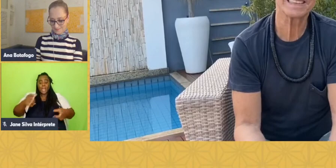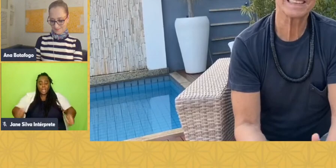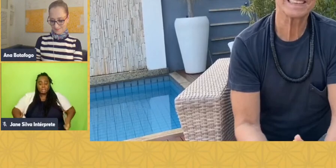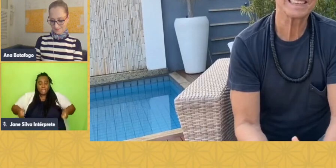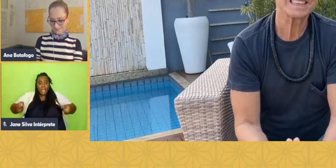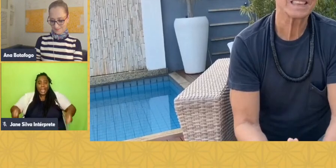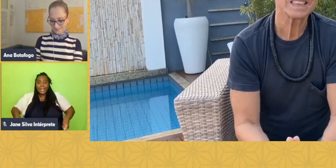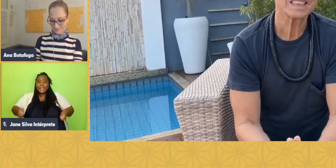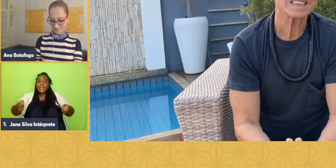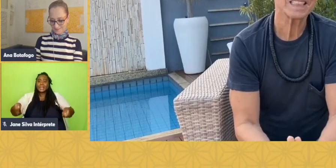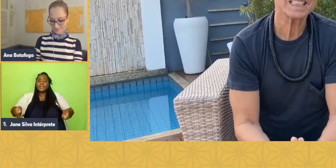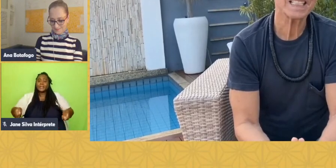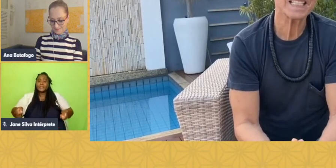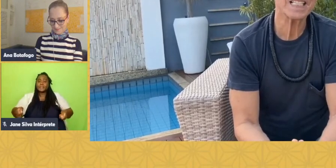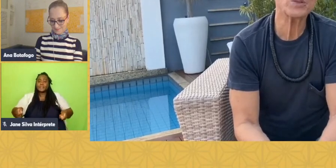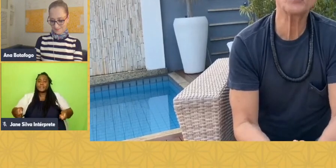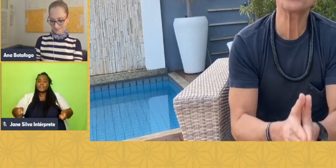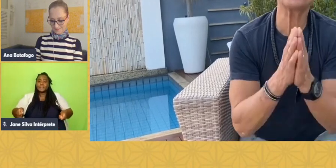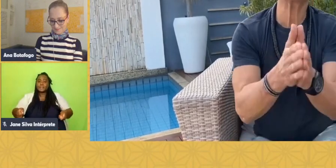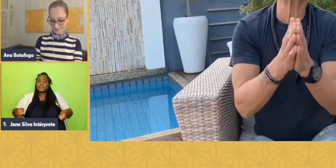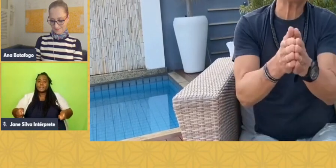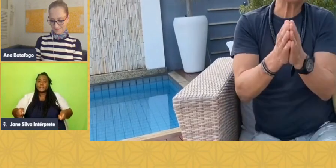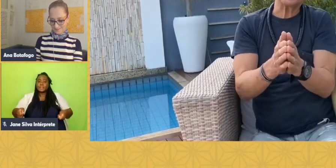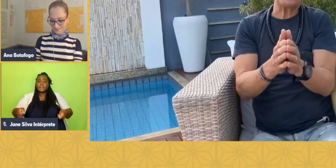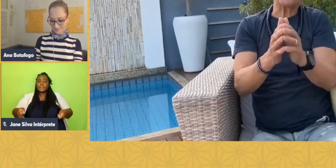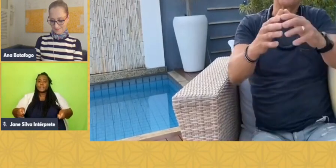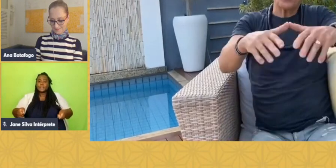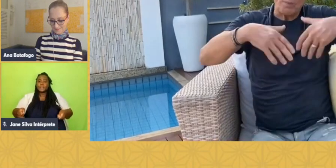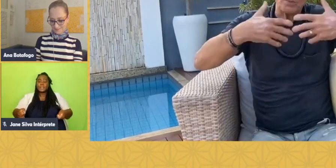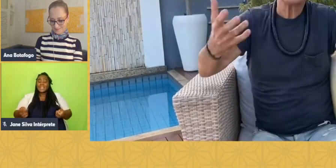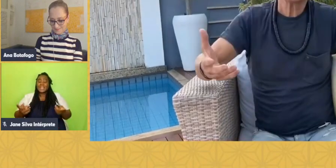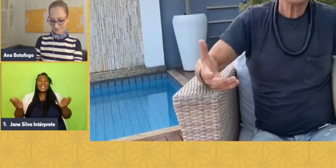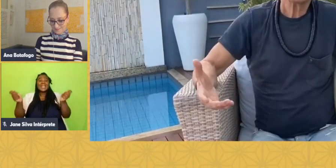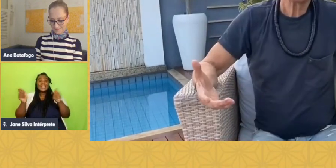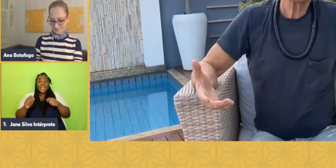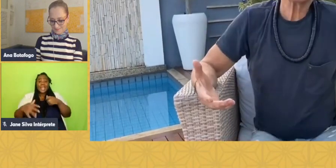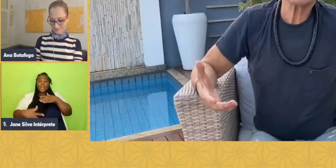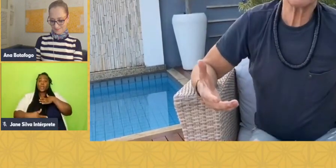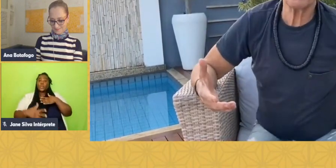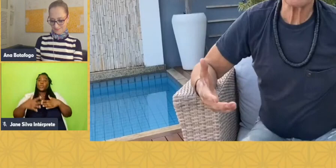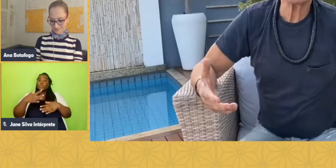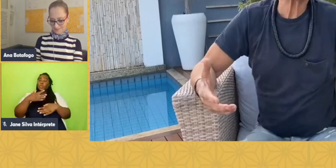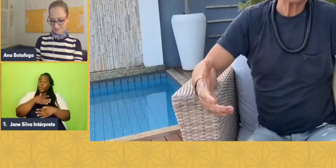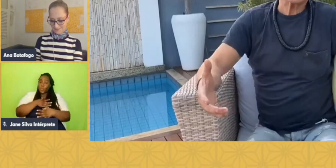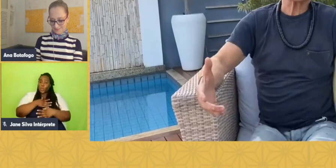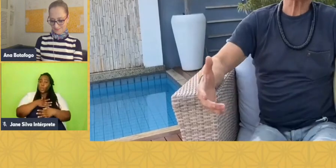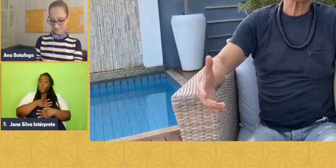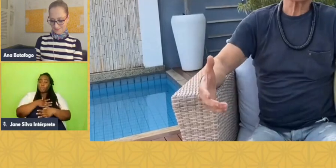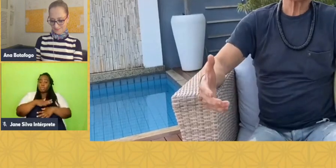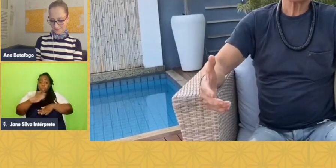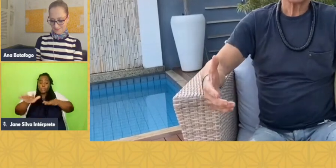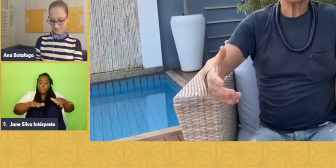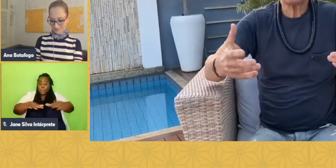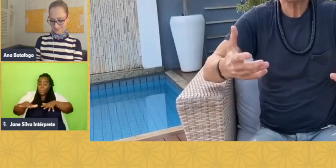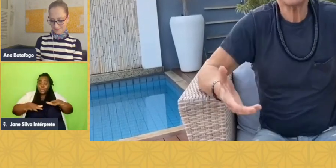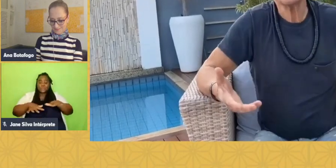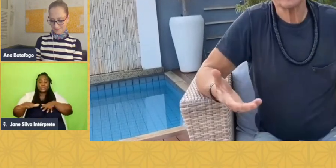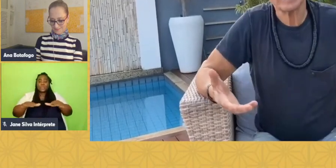rodas e do quanto era possível corpo movimentar-se